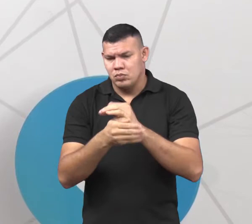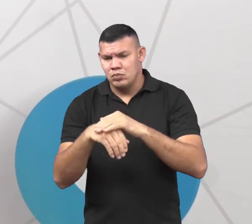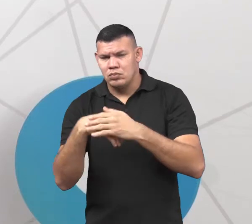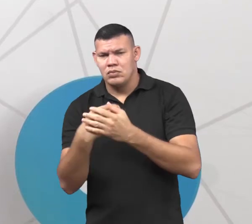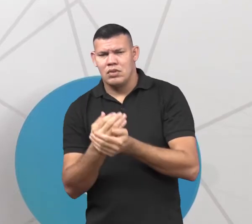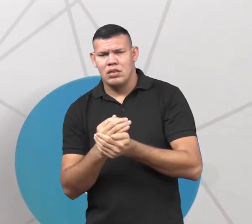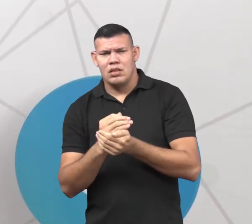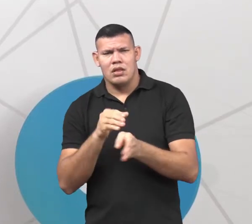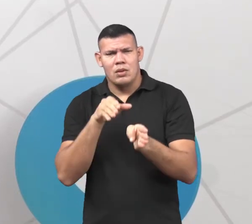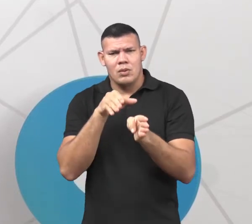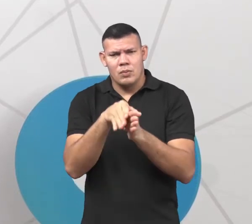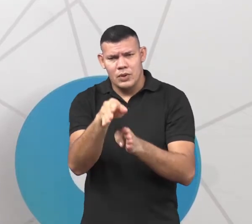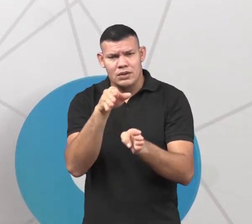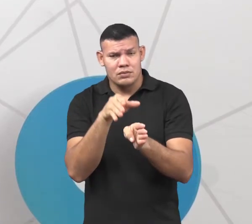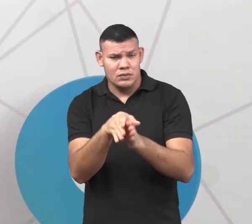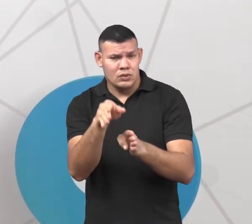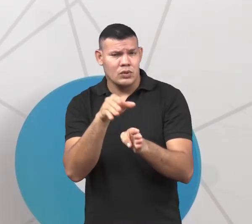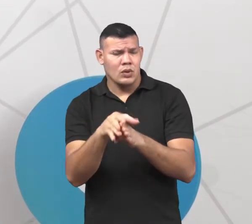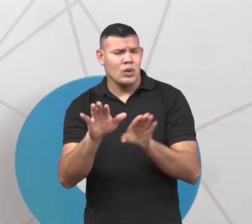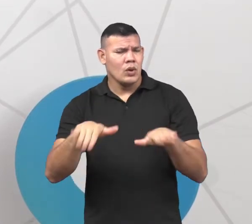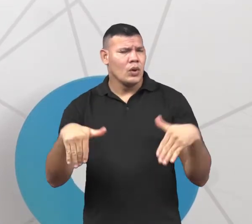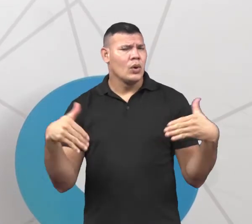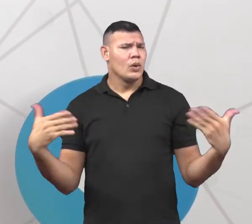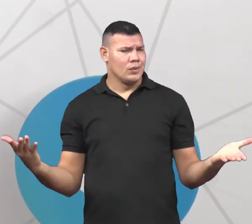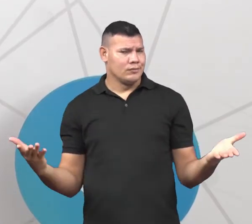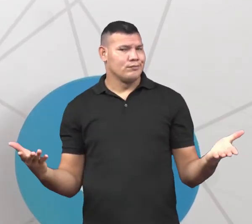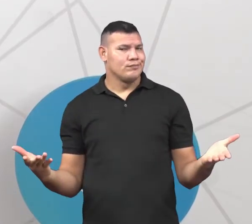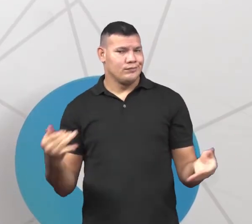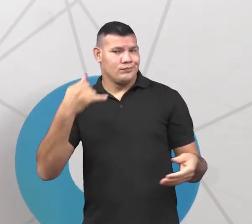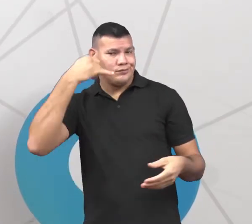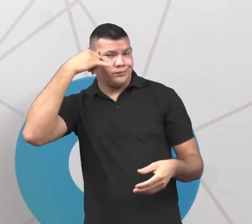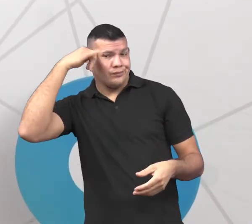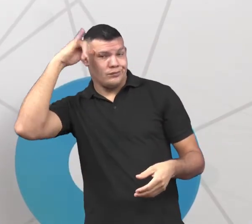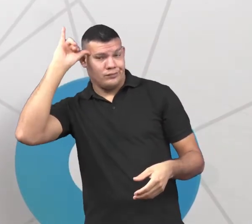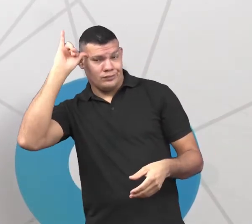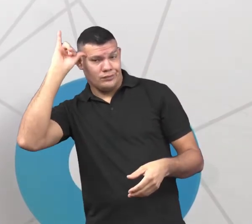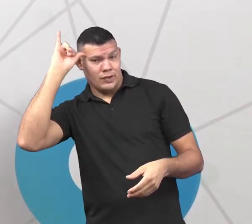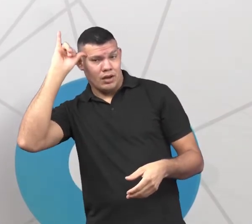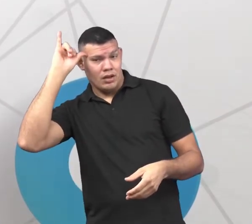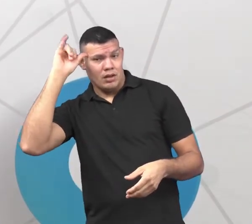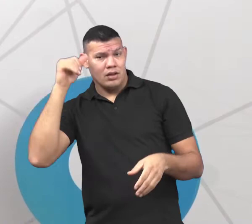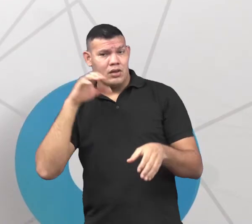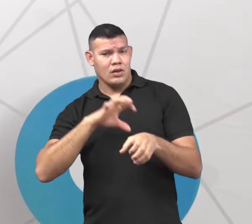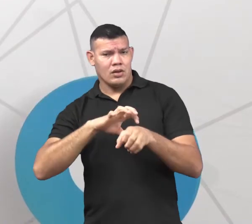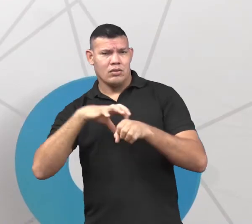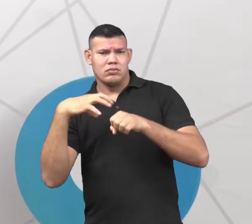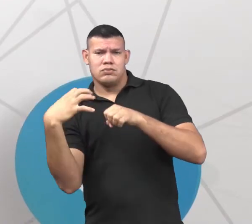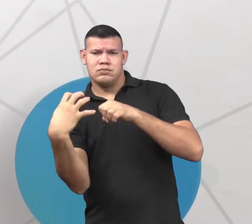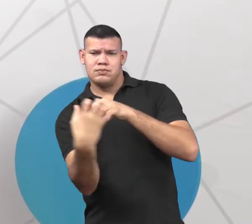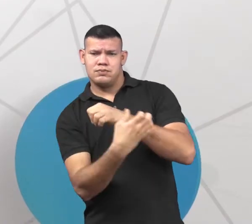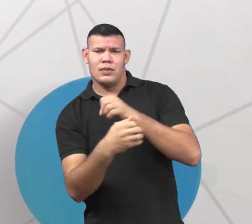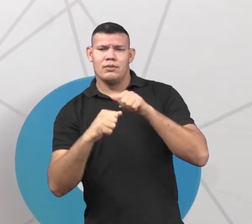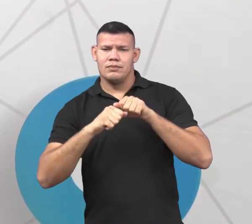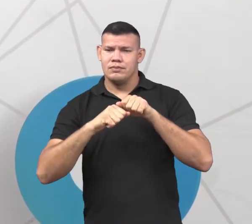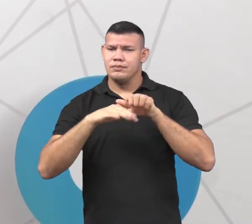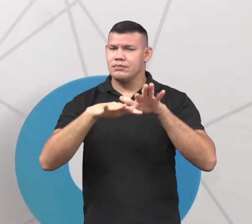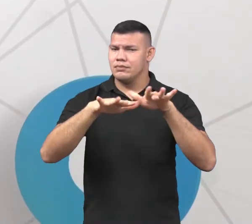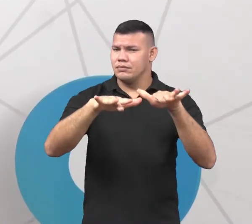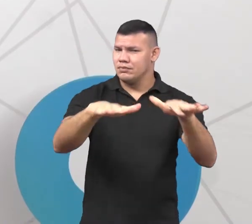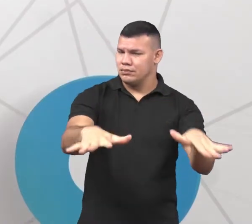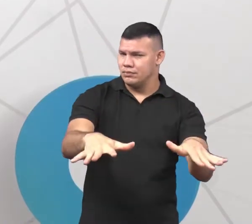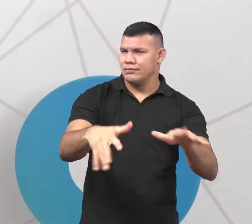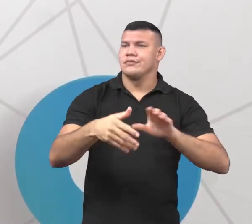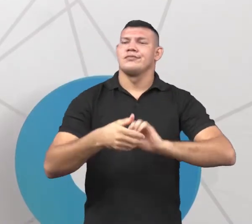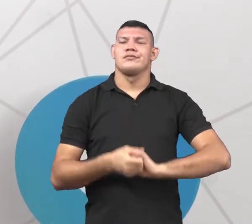aí? Evitar a contaminação e lavar as mãos. Observem as palavrinhas-chave, pessoal. Evita